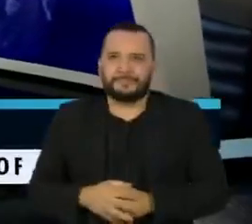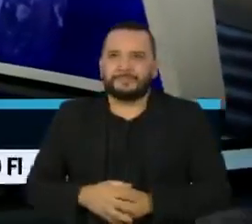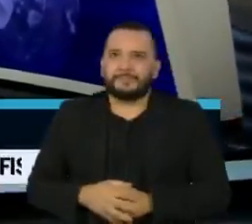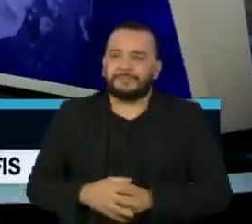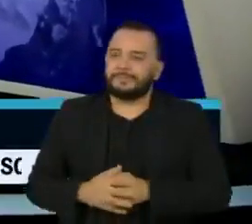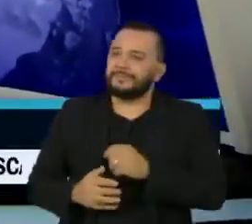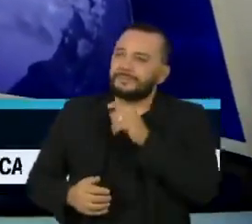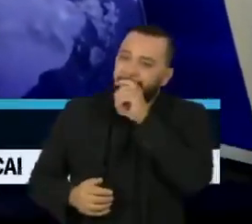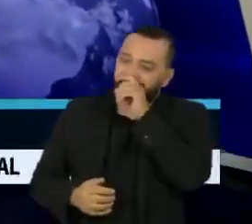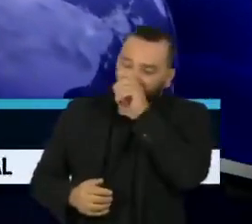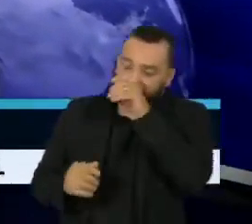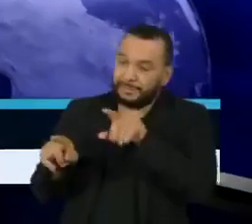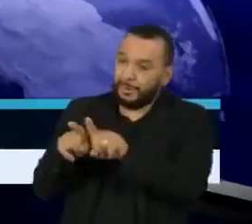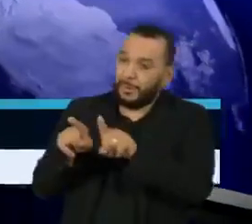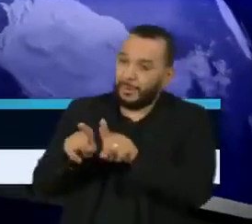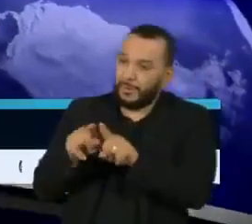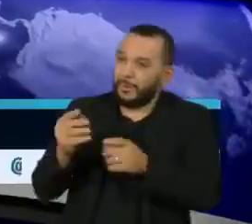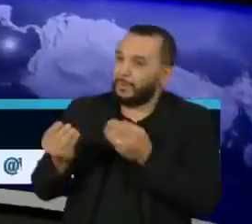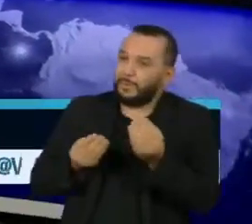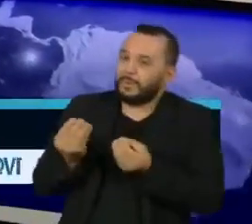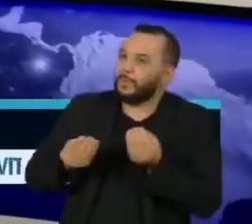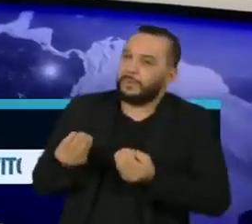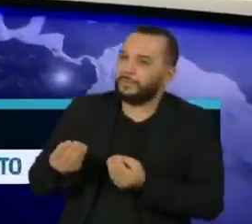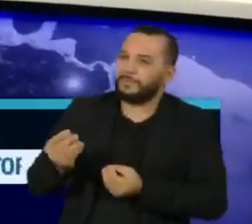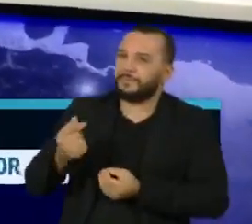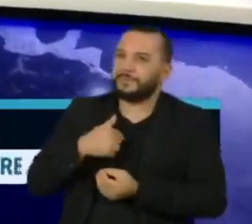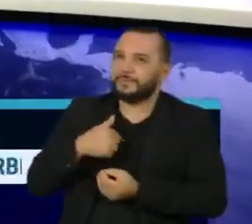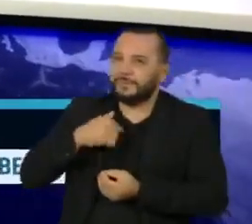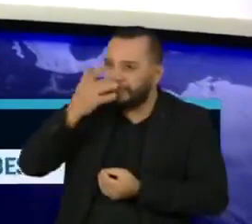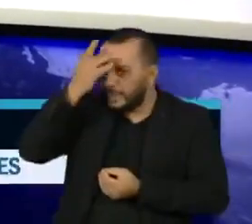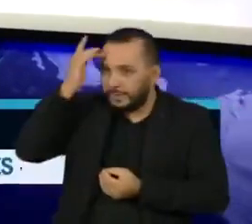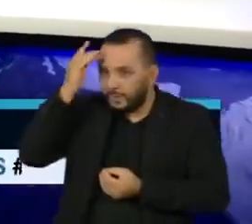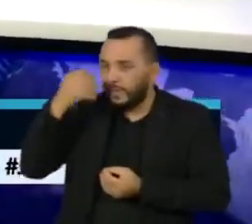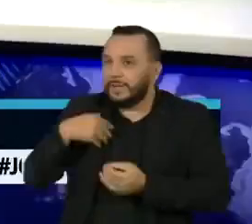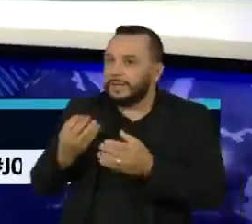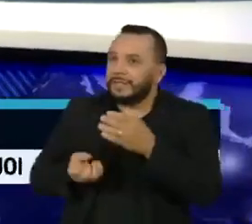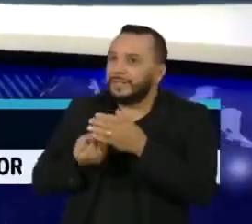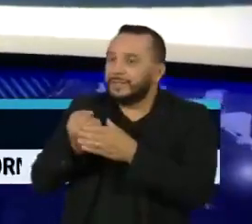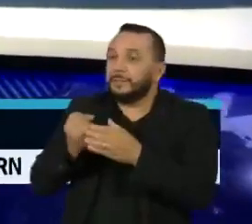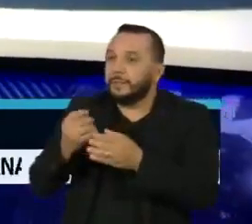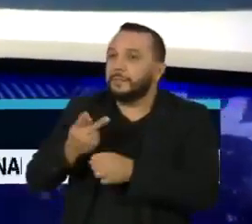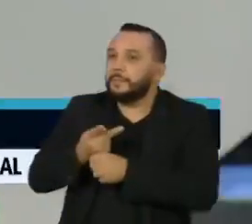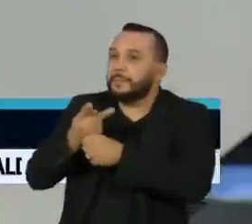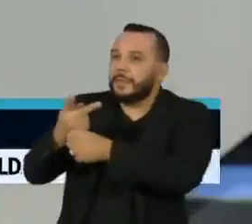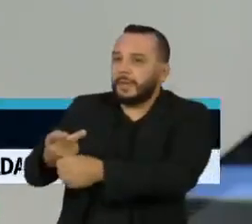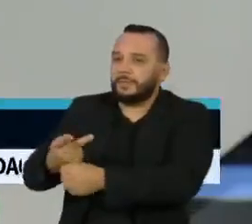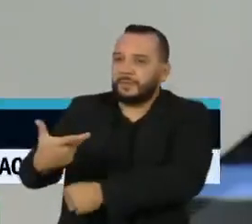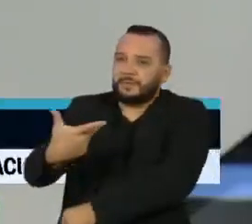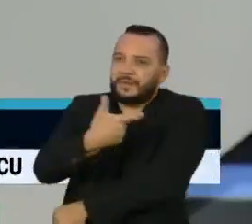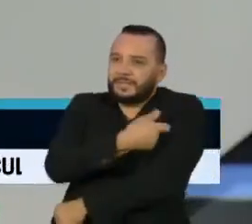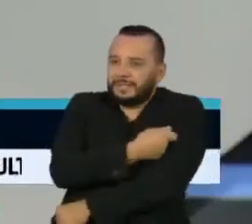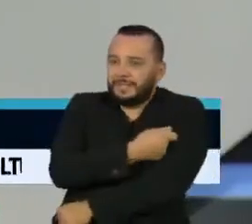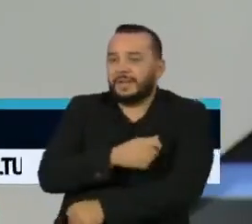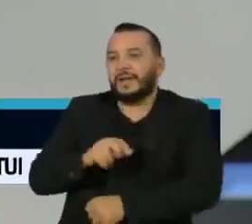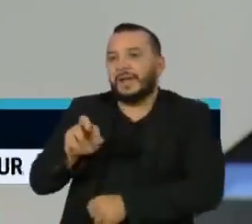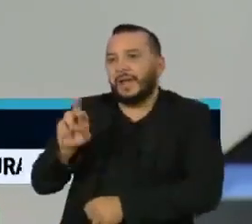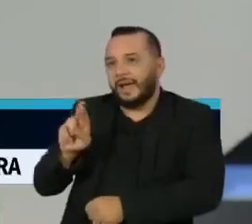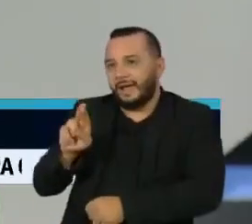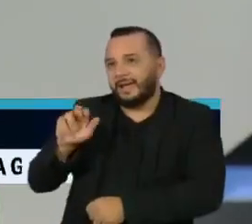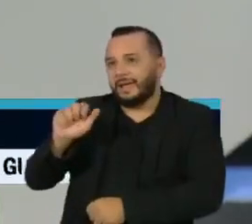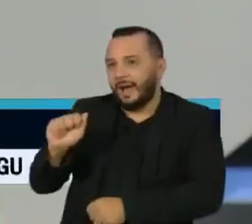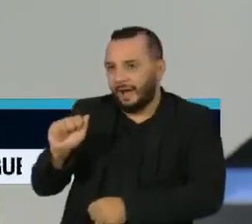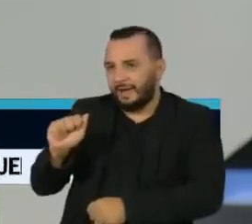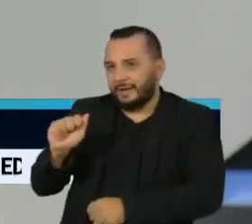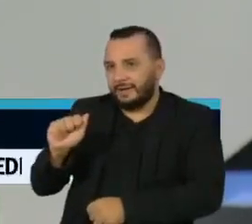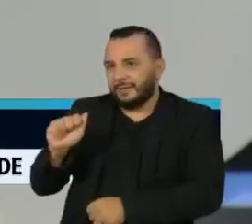E a expectativa de a academia premiar os desenvolvedores da vacina de RNA mensageiro não saiu nem em química,